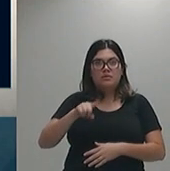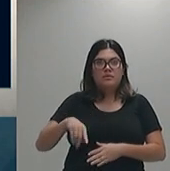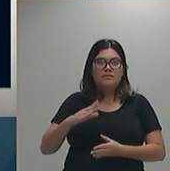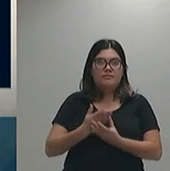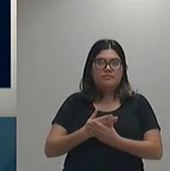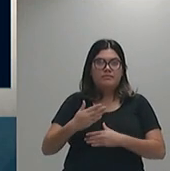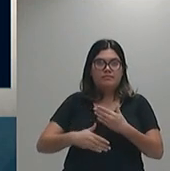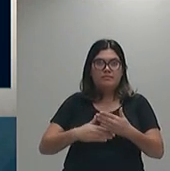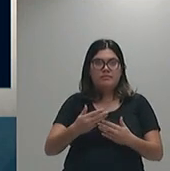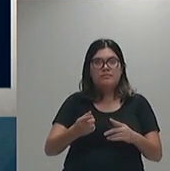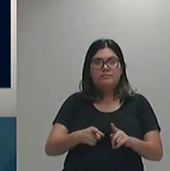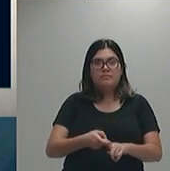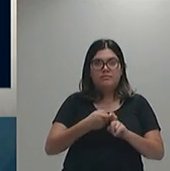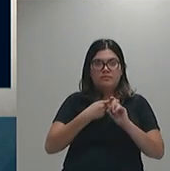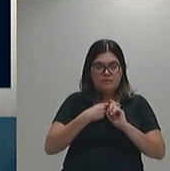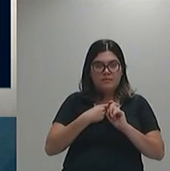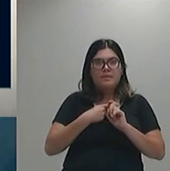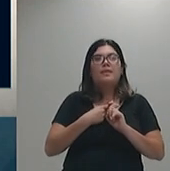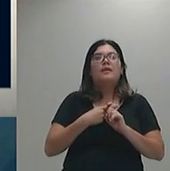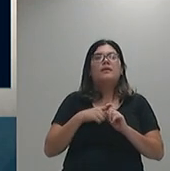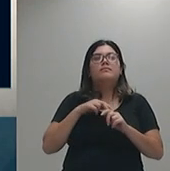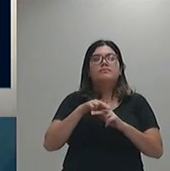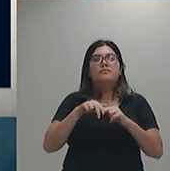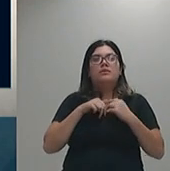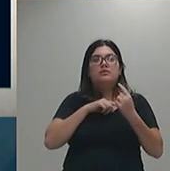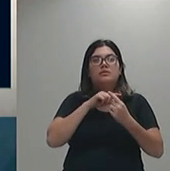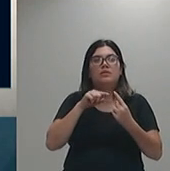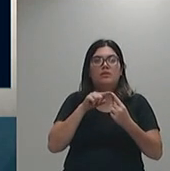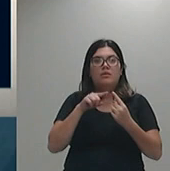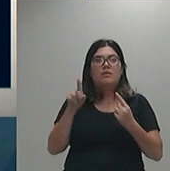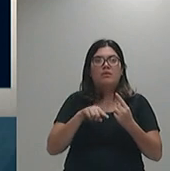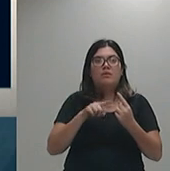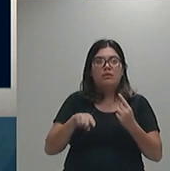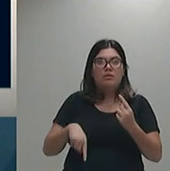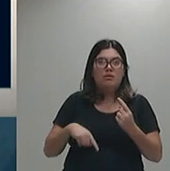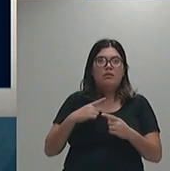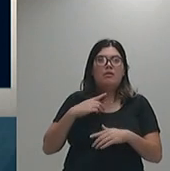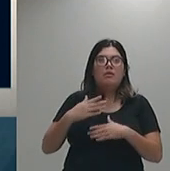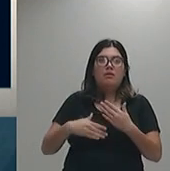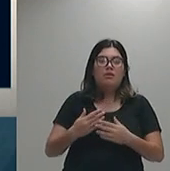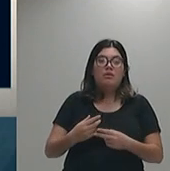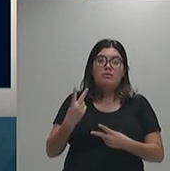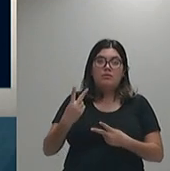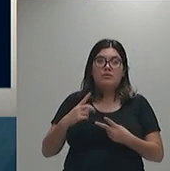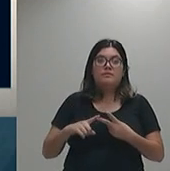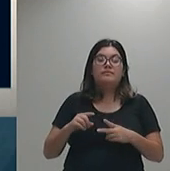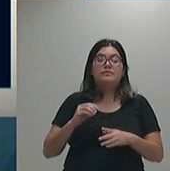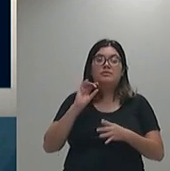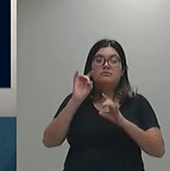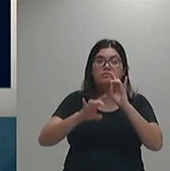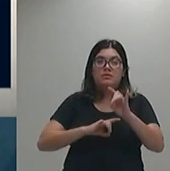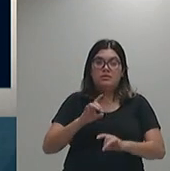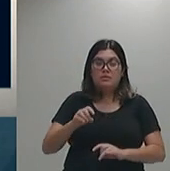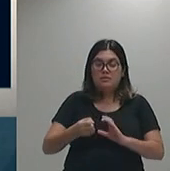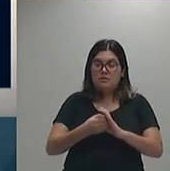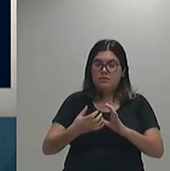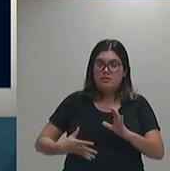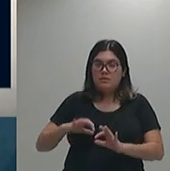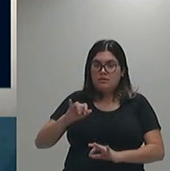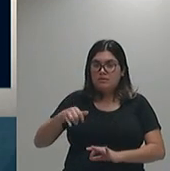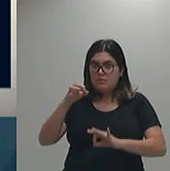suspensão da arbitragem tendo em vista um ausência de previsão regulamentar e dois em especial caráter jurisdicional das